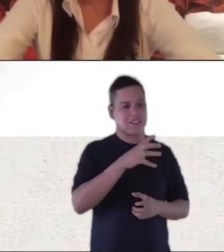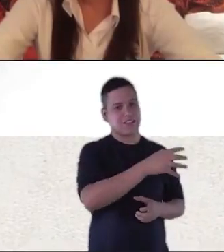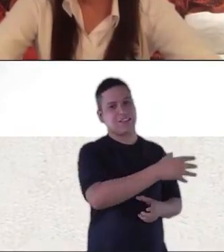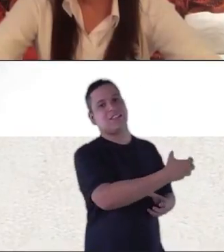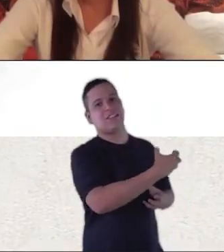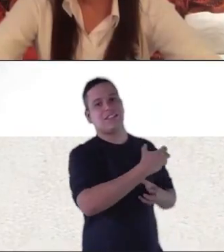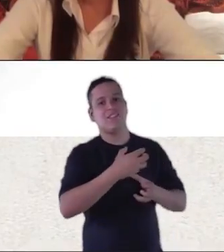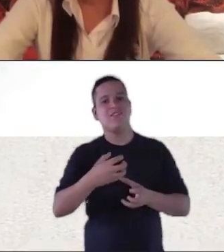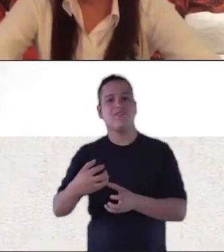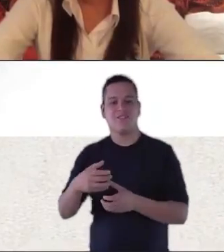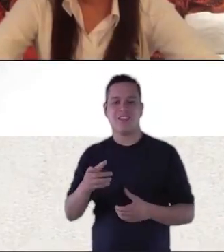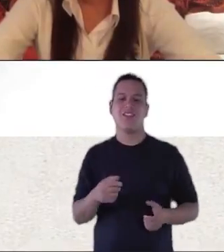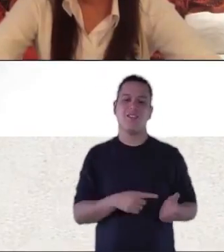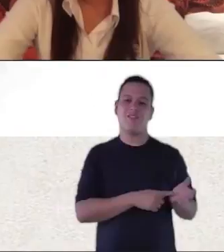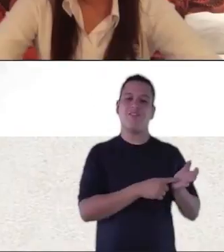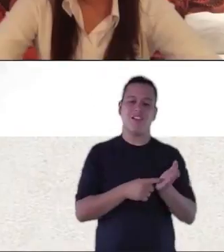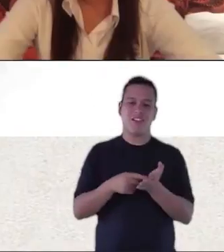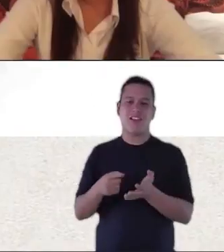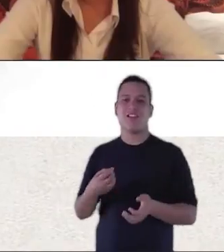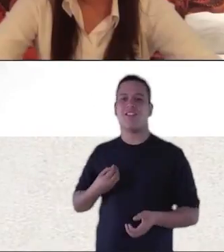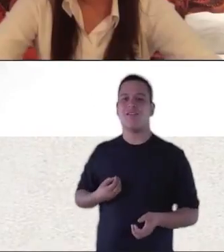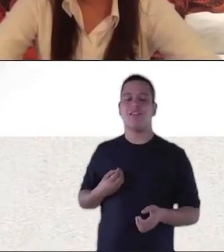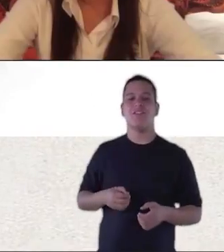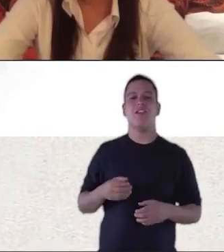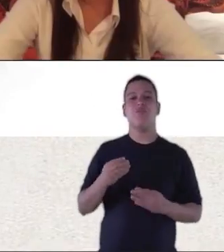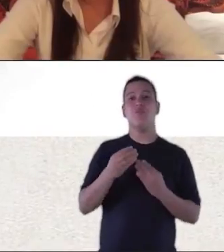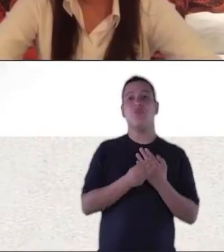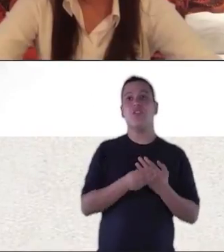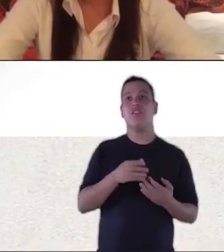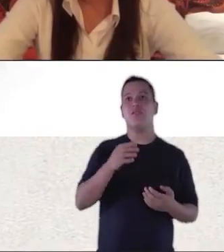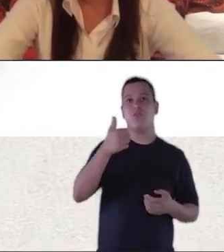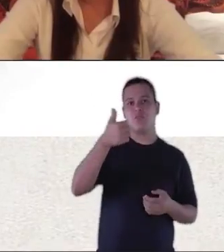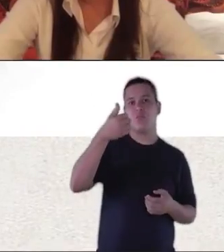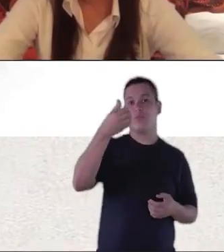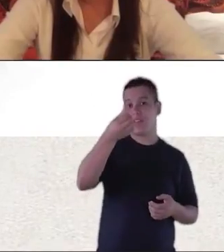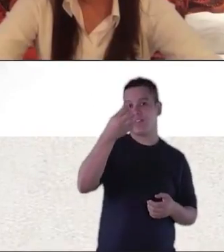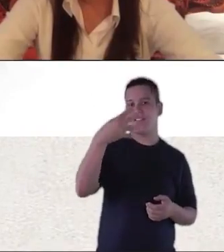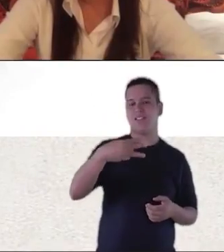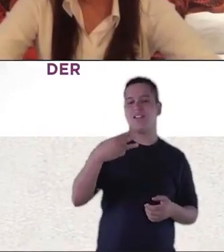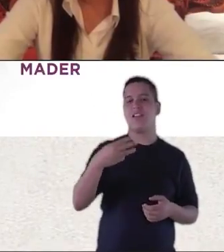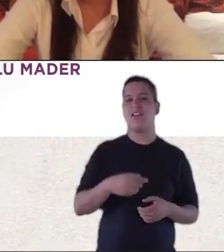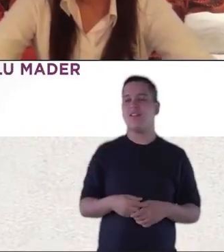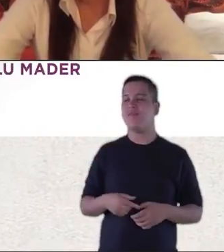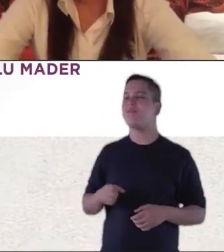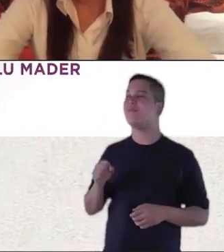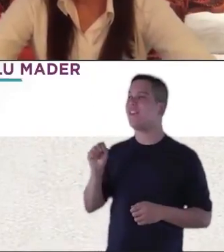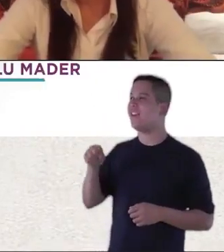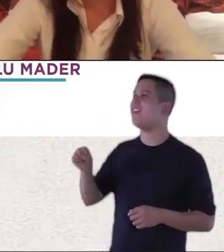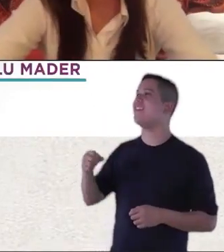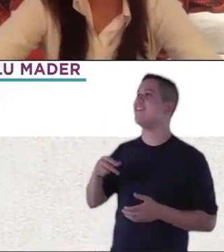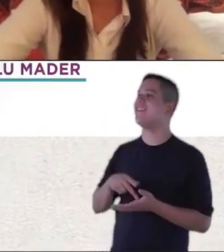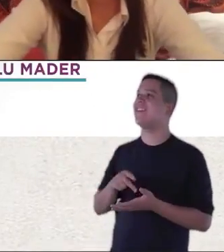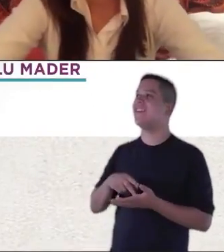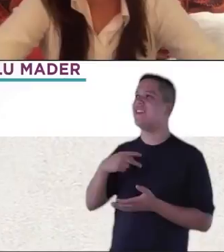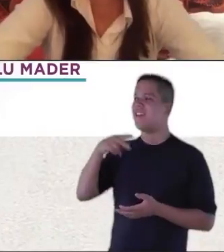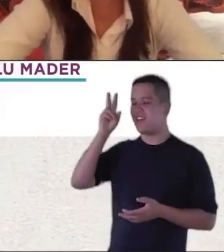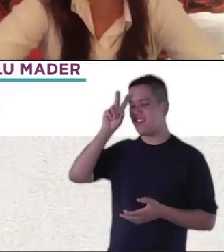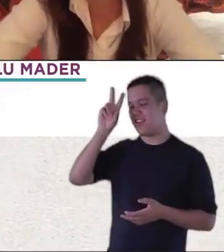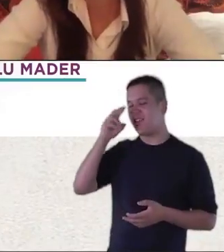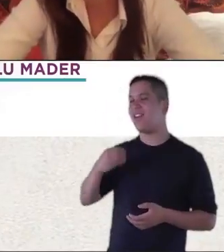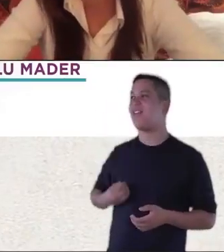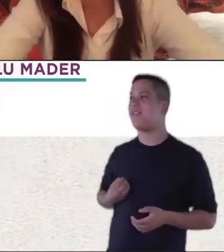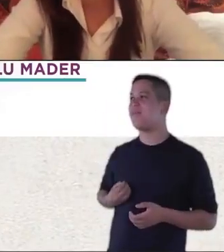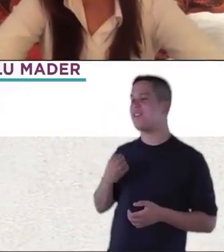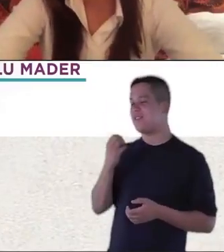Tony? BR-163, isso aí. BR-163, exatamente. Ela mandou muito bem, me lembro muito bem. Então, desde